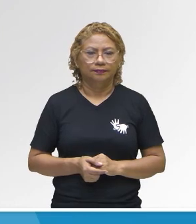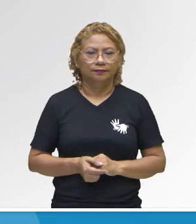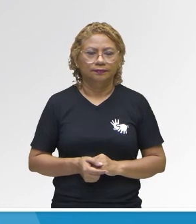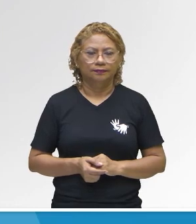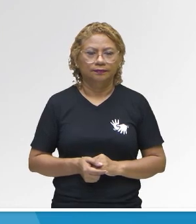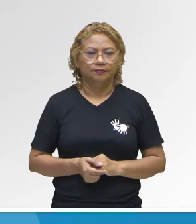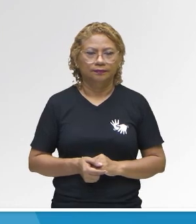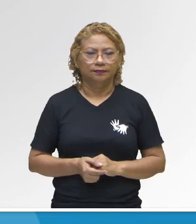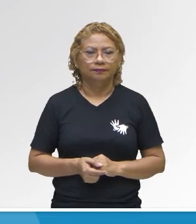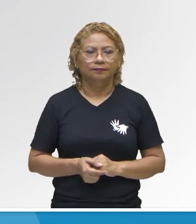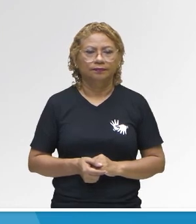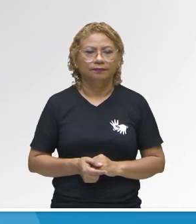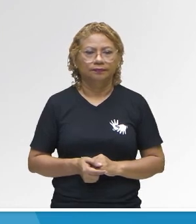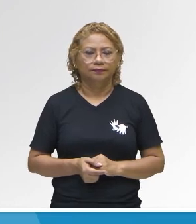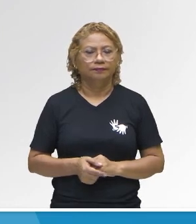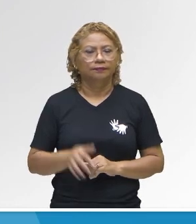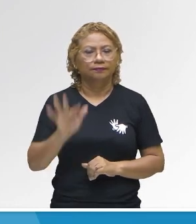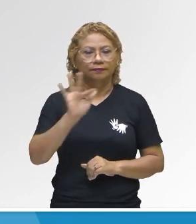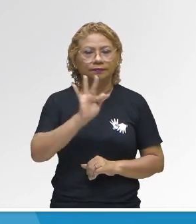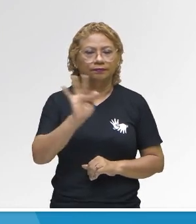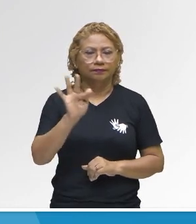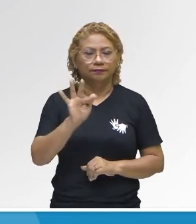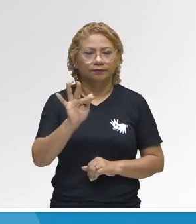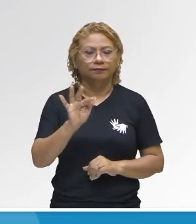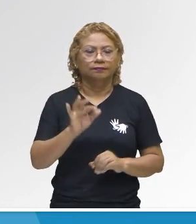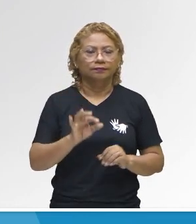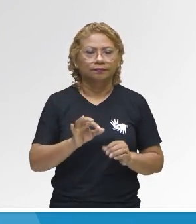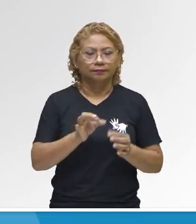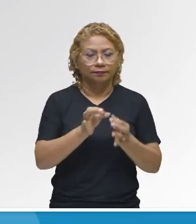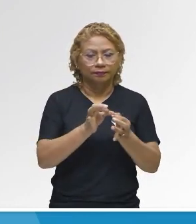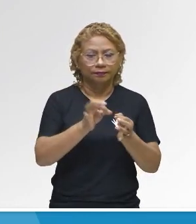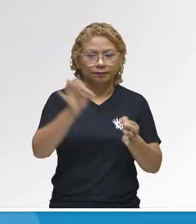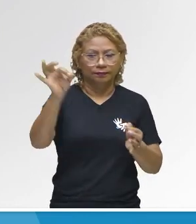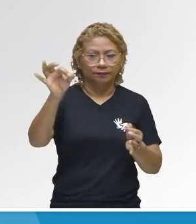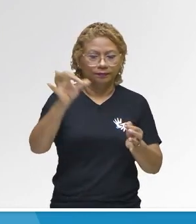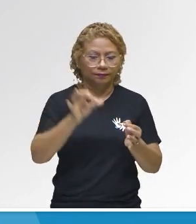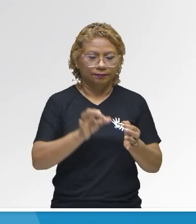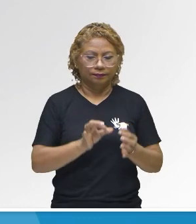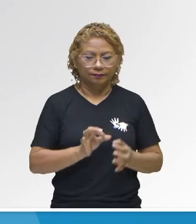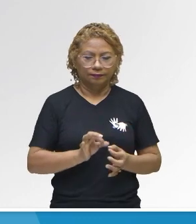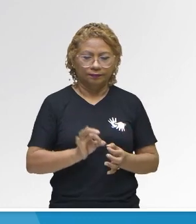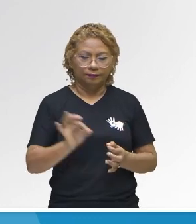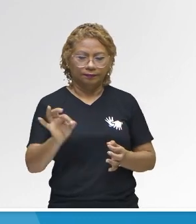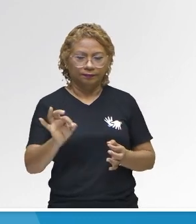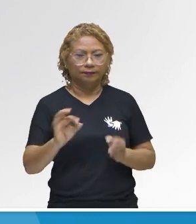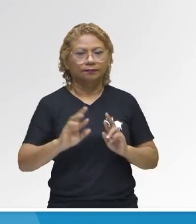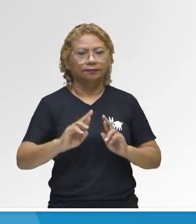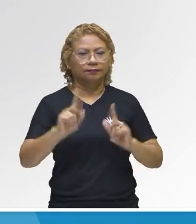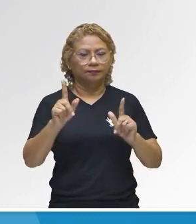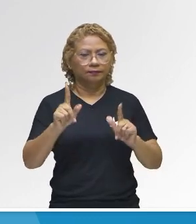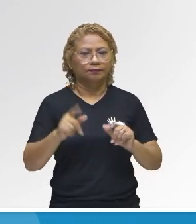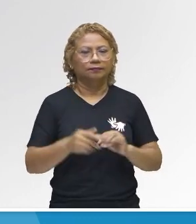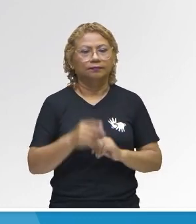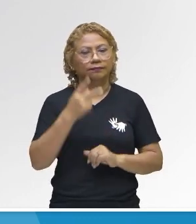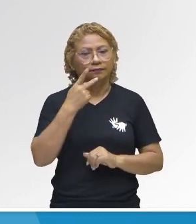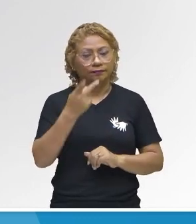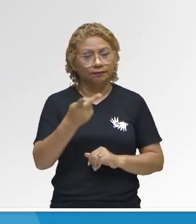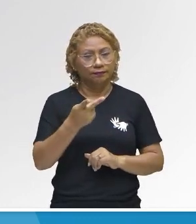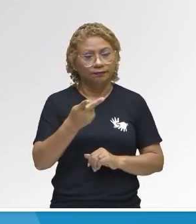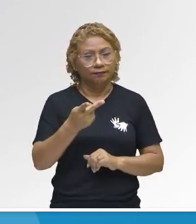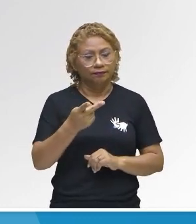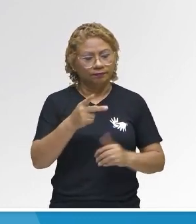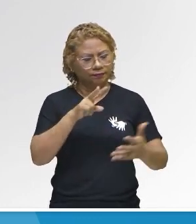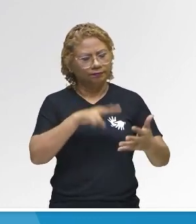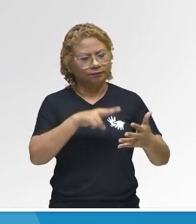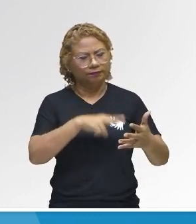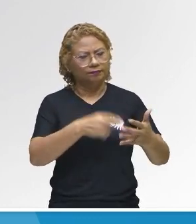não iguais, tá? As distâncias serão diferentes. Ele errou aqui quando ele disse que as